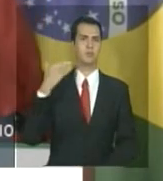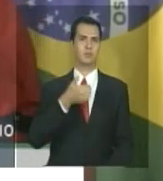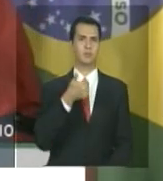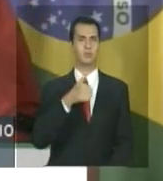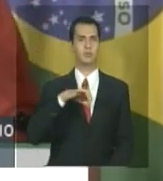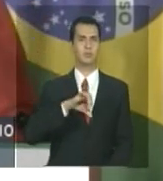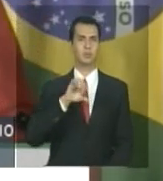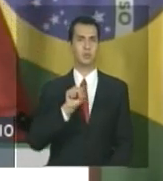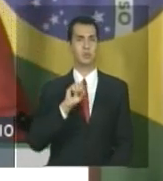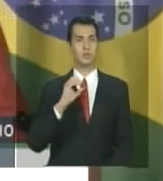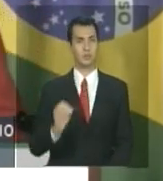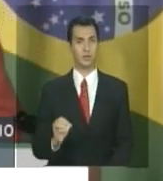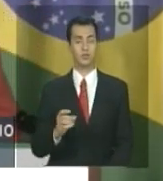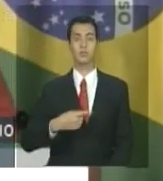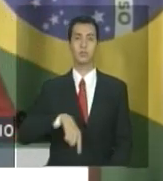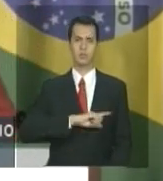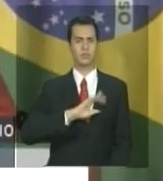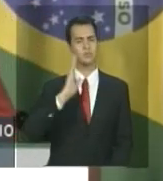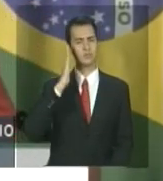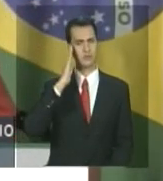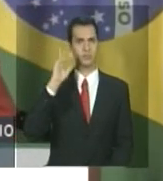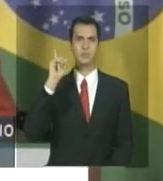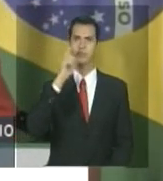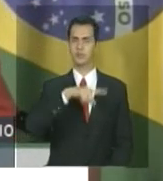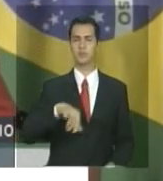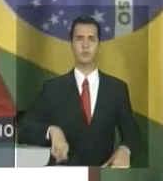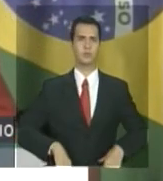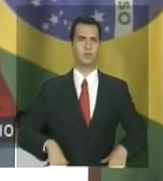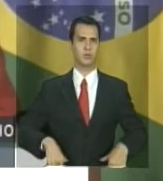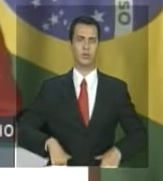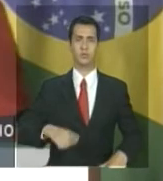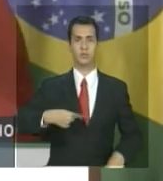quanto ela é dolorosa e ineficaz. Ficamos 20 anos